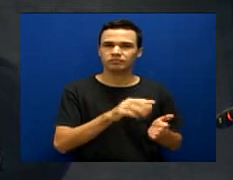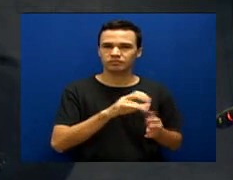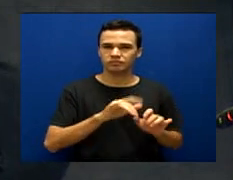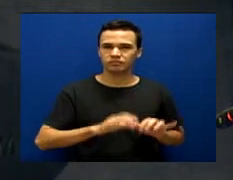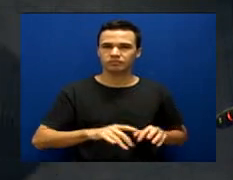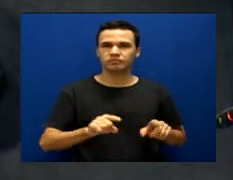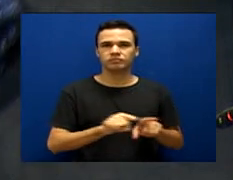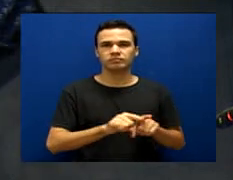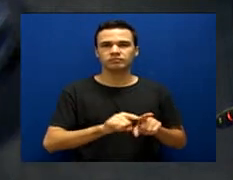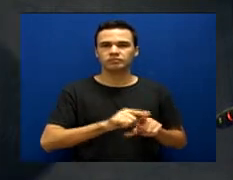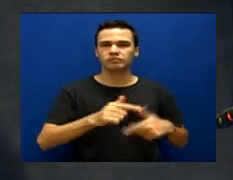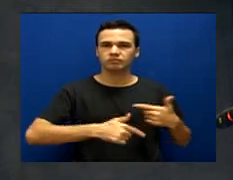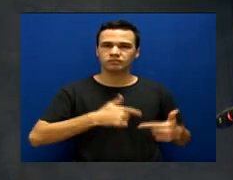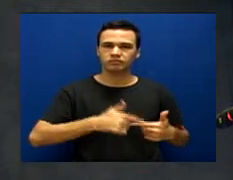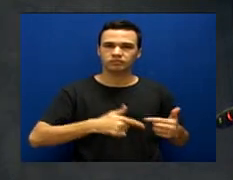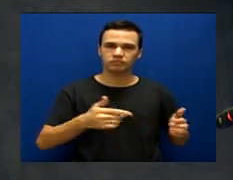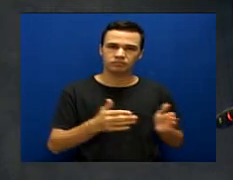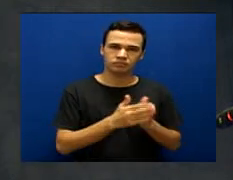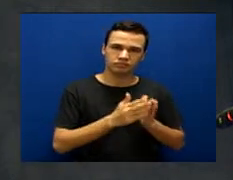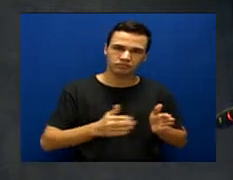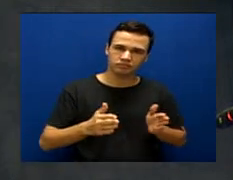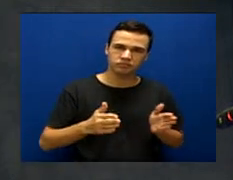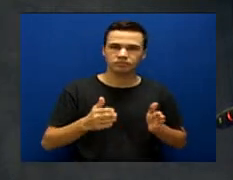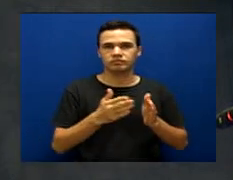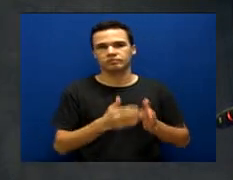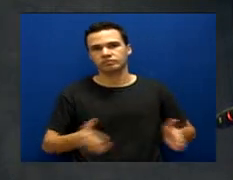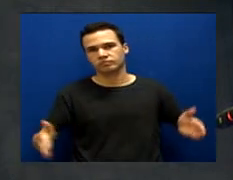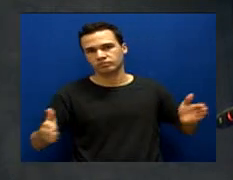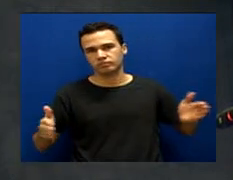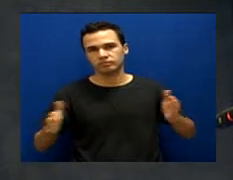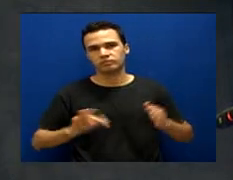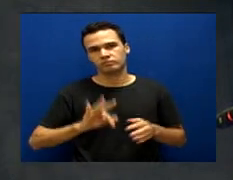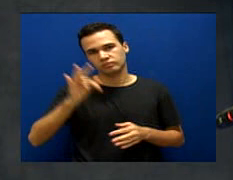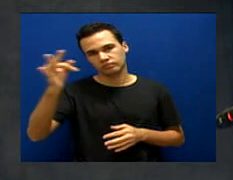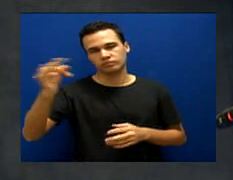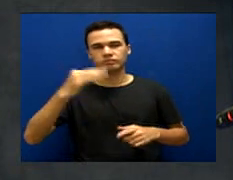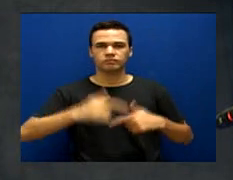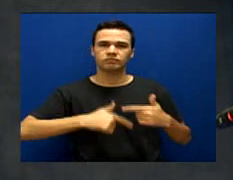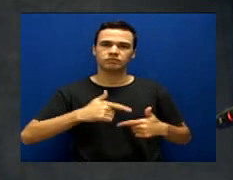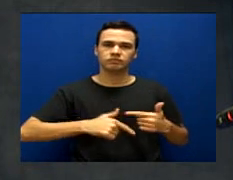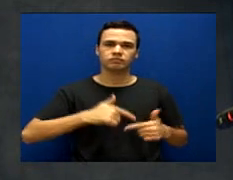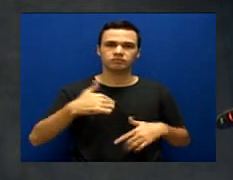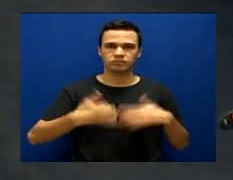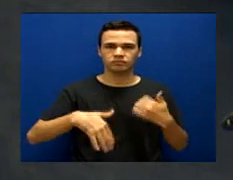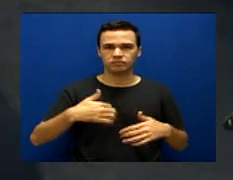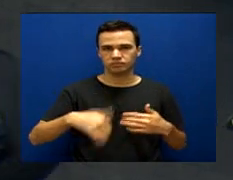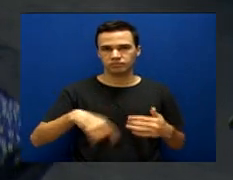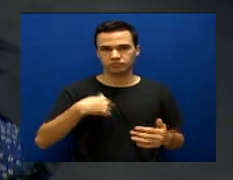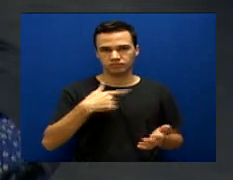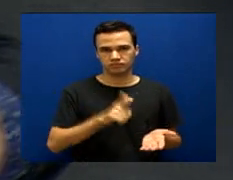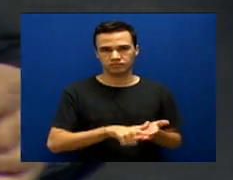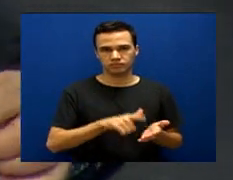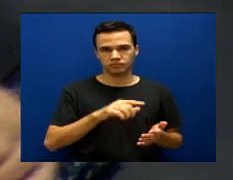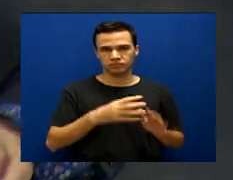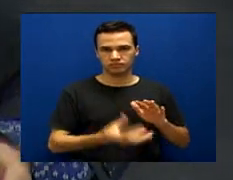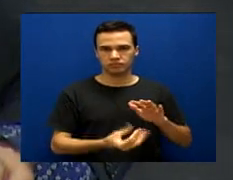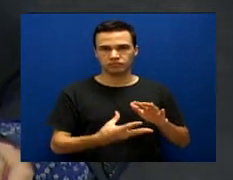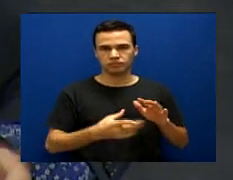que ser desenvolvidas a curto, médio prazo. Se você não lembra de cabeça, eu tenho aqui, qualquer coisa eu te passo, tá bom? Tá? Então,